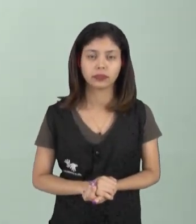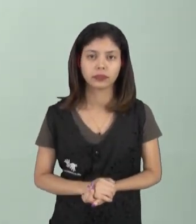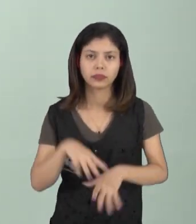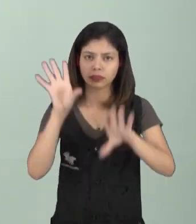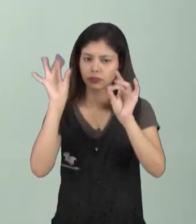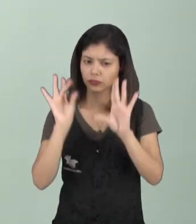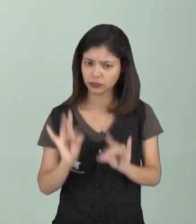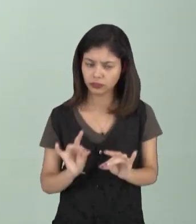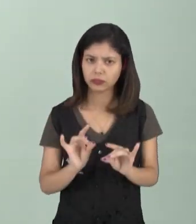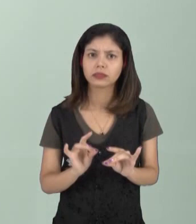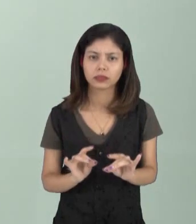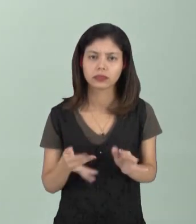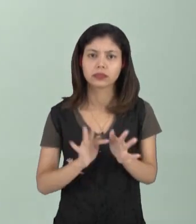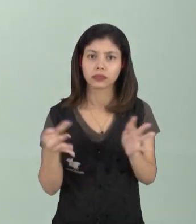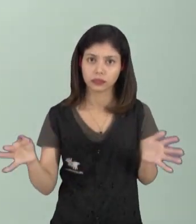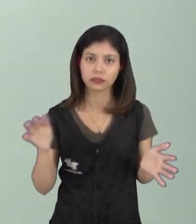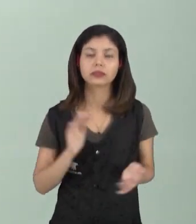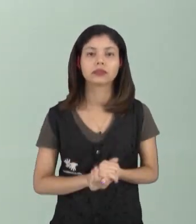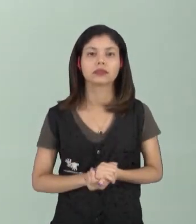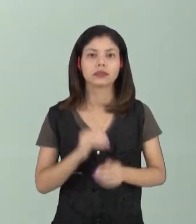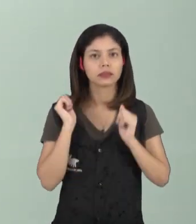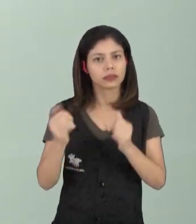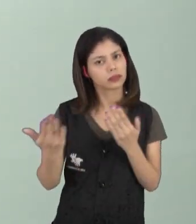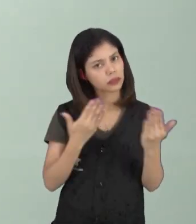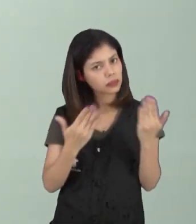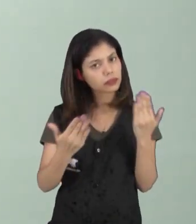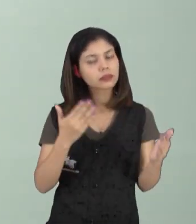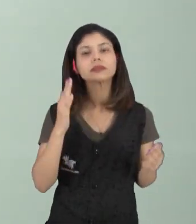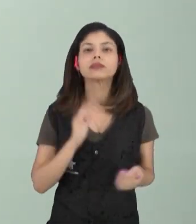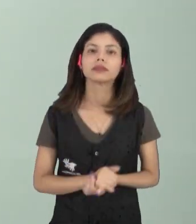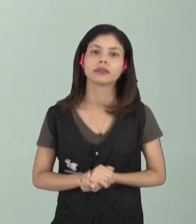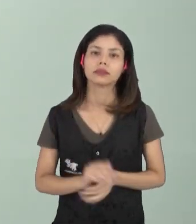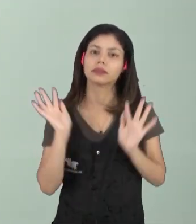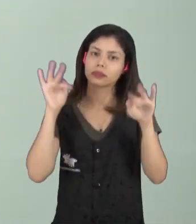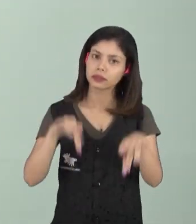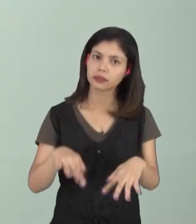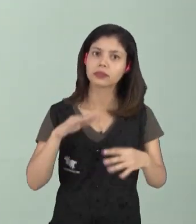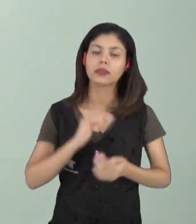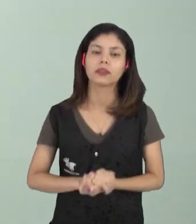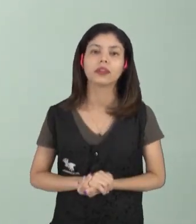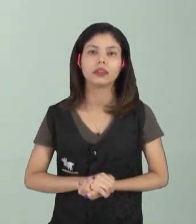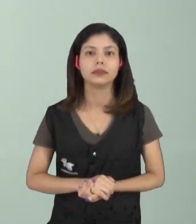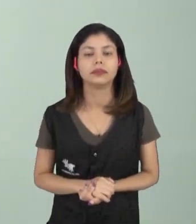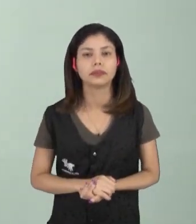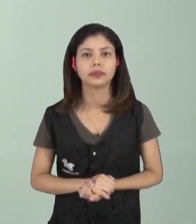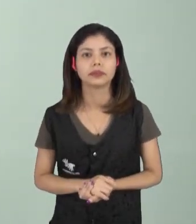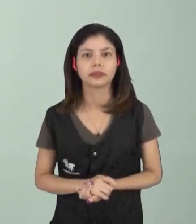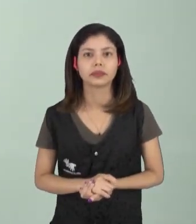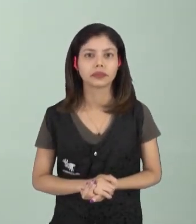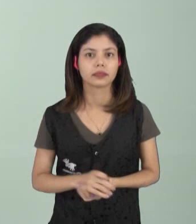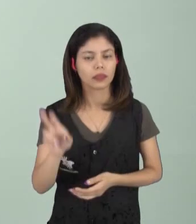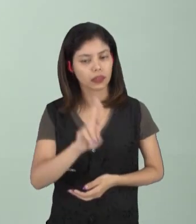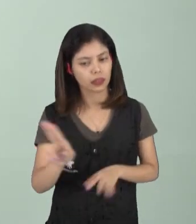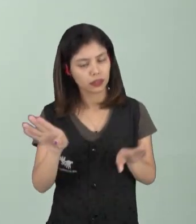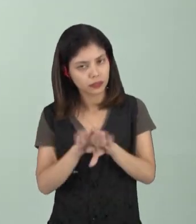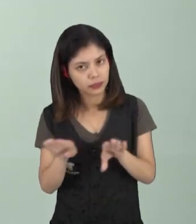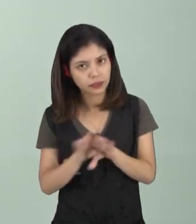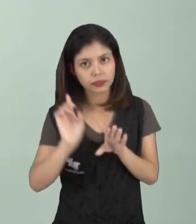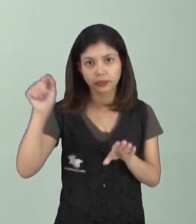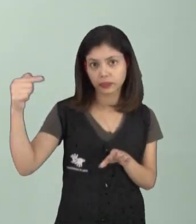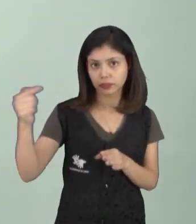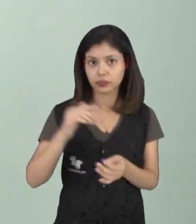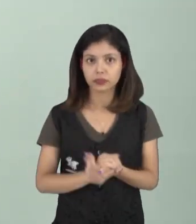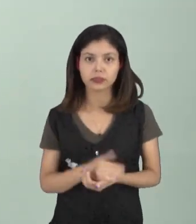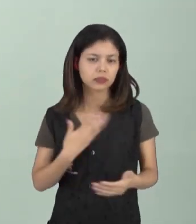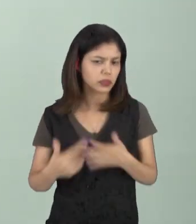dentro de cada função, tá? Pode ser comparativa, pode ser final, né? Pode ser usado também lá em